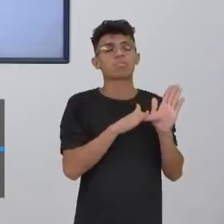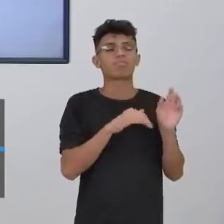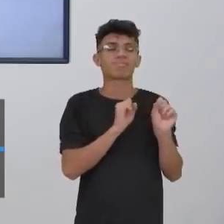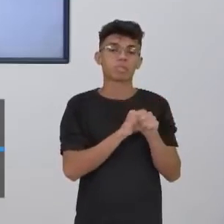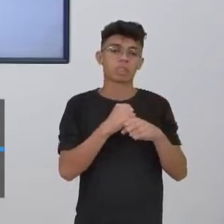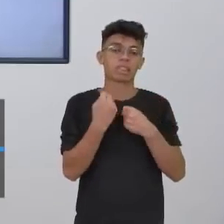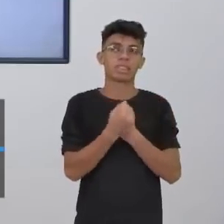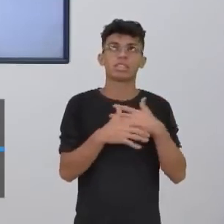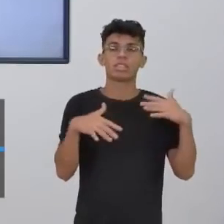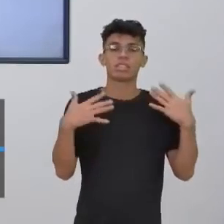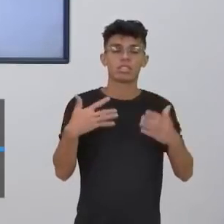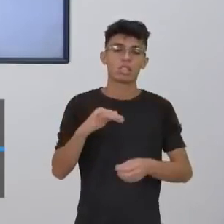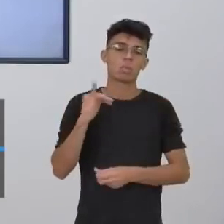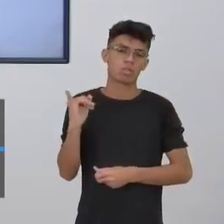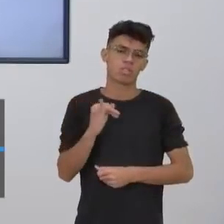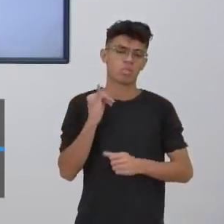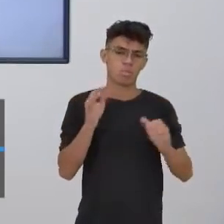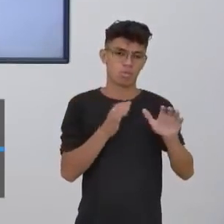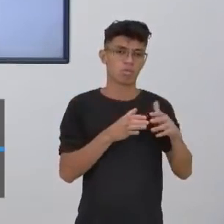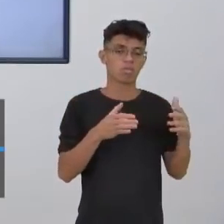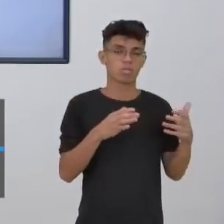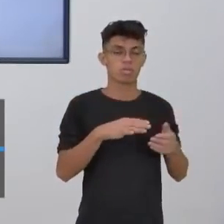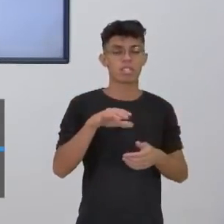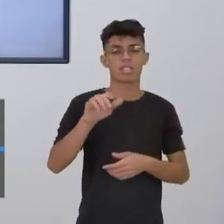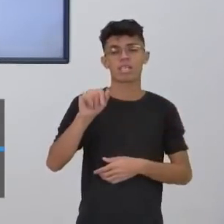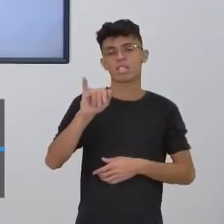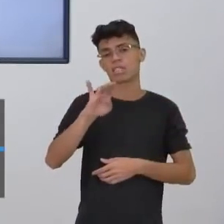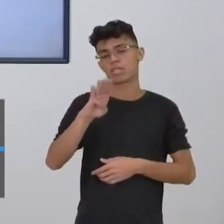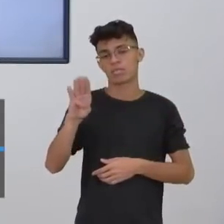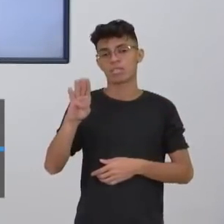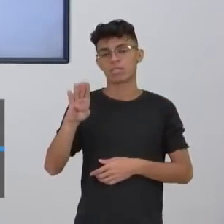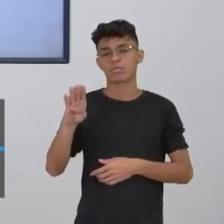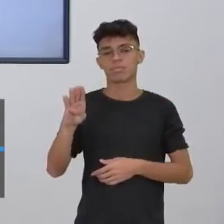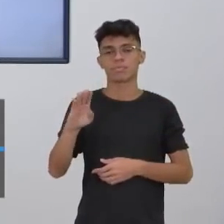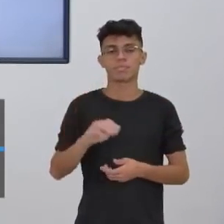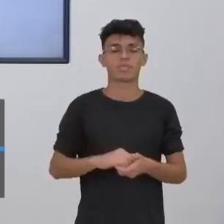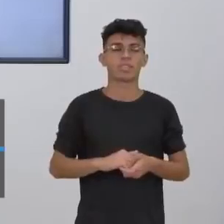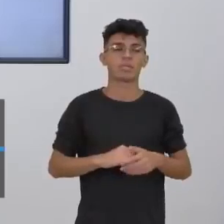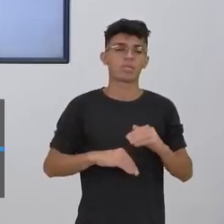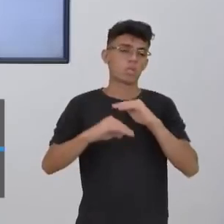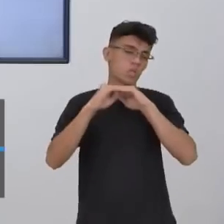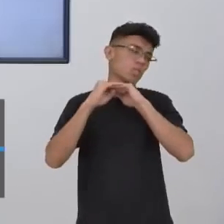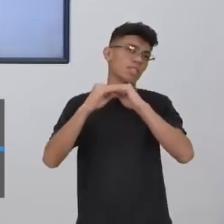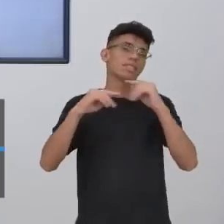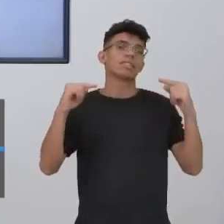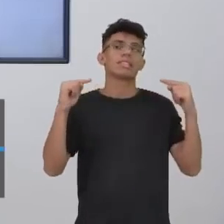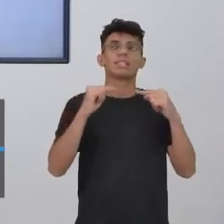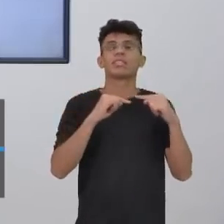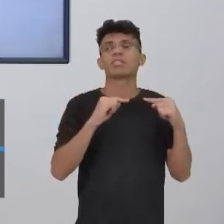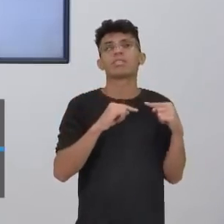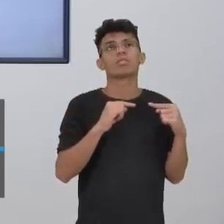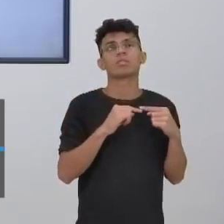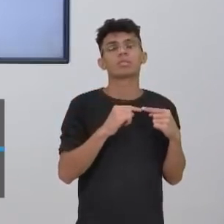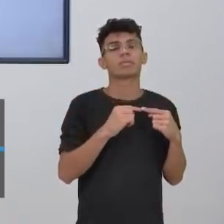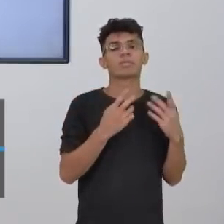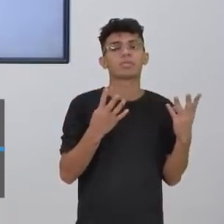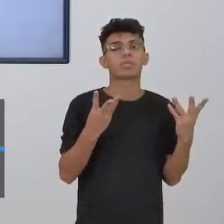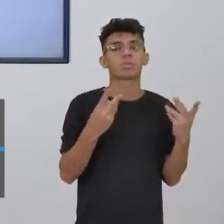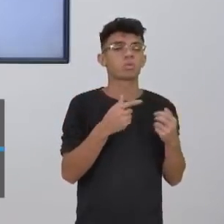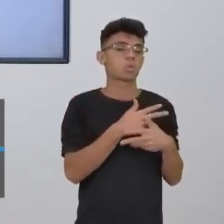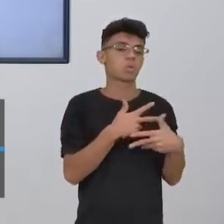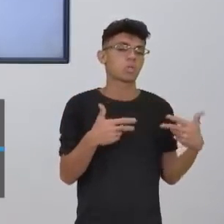muito forte aí para esse grupo. Já a AIB era muito mais alinhada com alguns preceitos